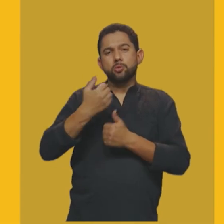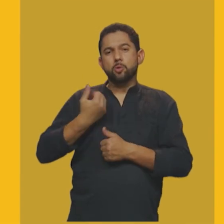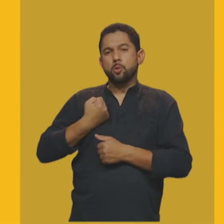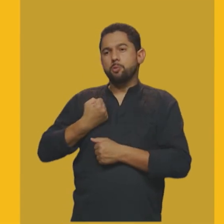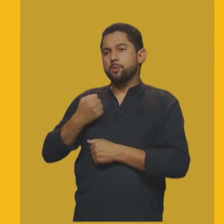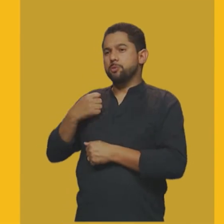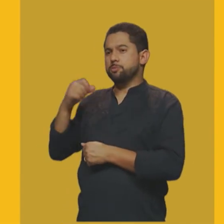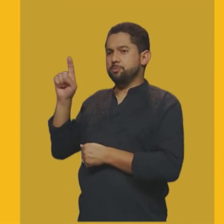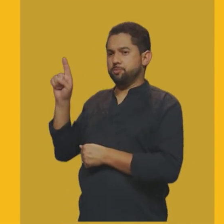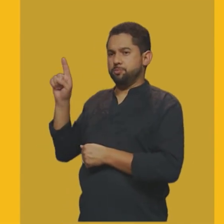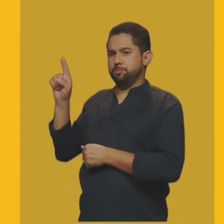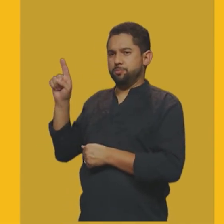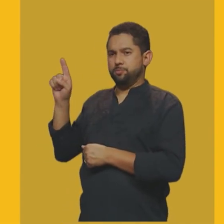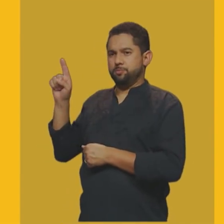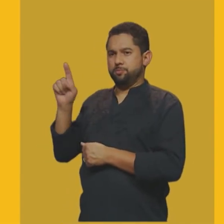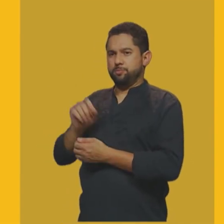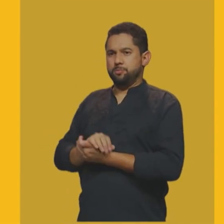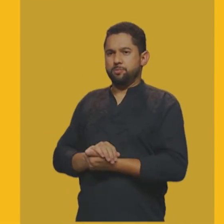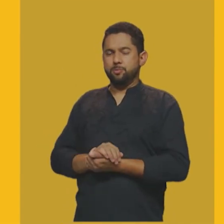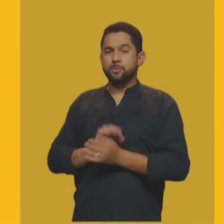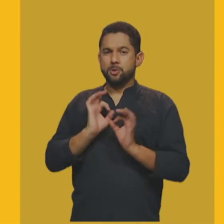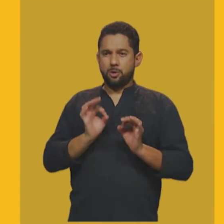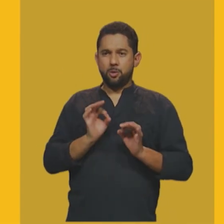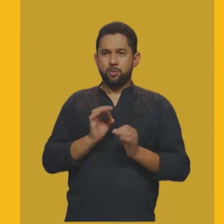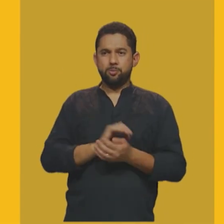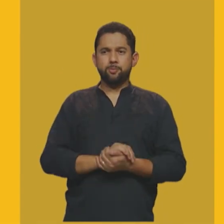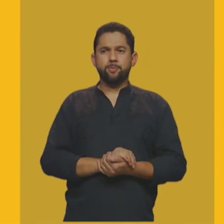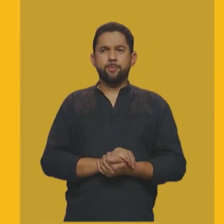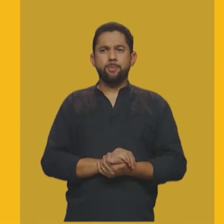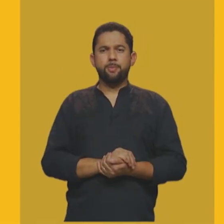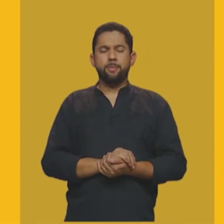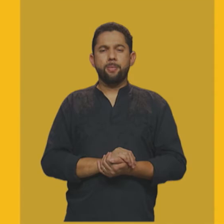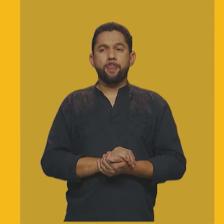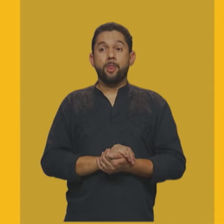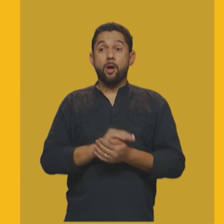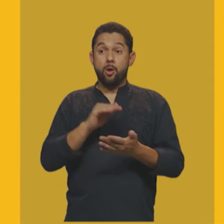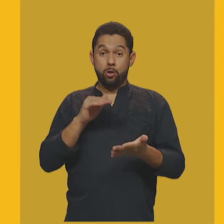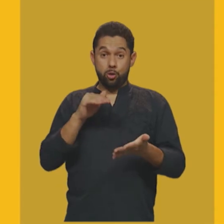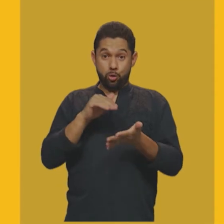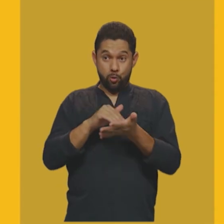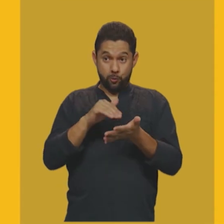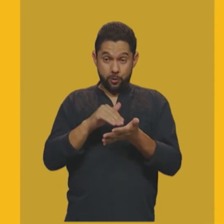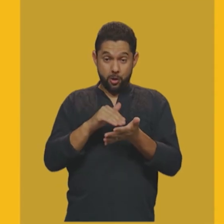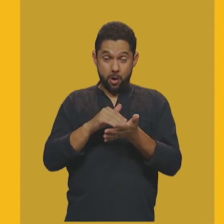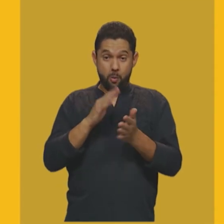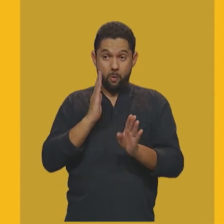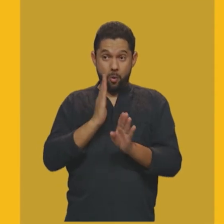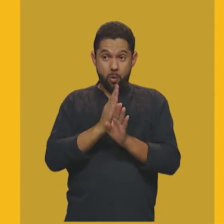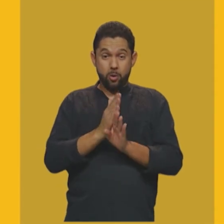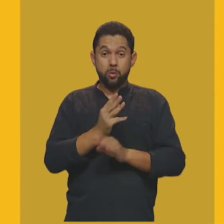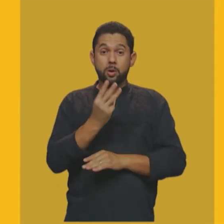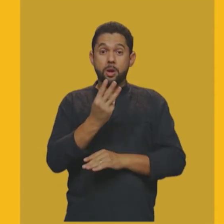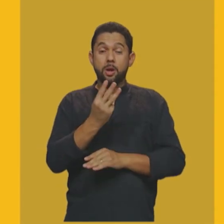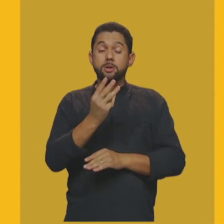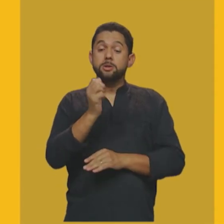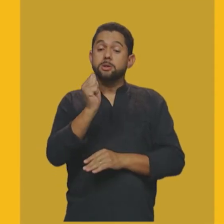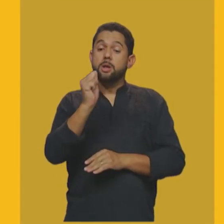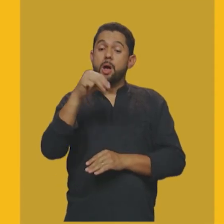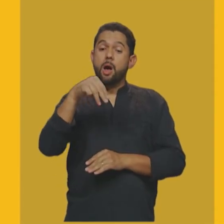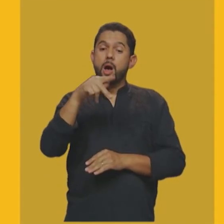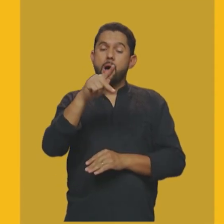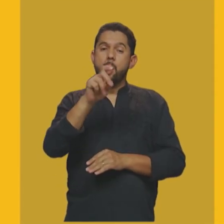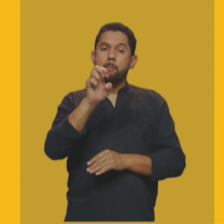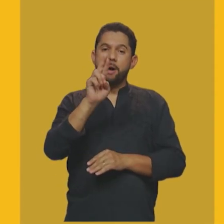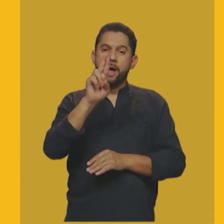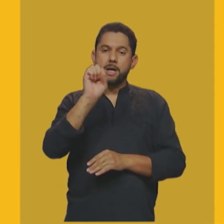de fração, eu conservo a primeira e multiplico pelo inverso da segunda. Então, fica 7 vezes 3/7, que é igual a 3 amperes. Então,